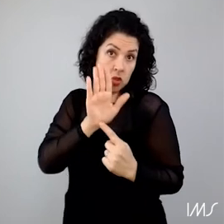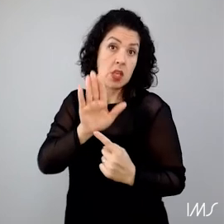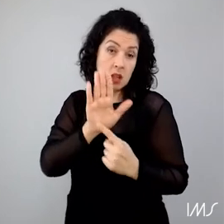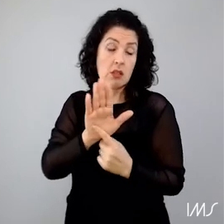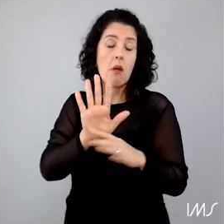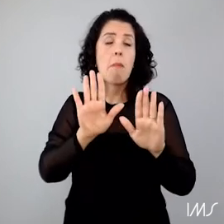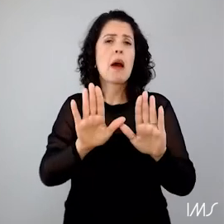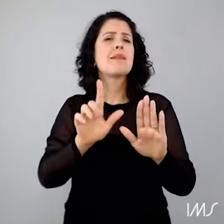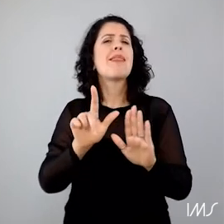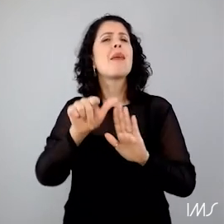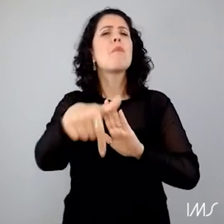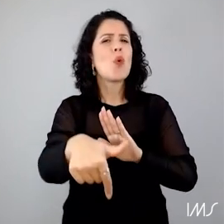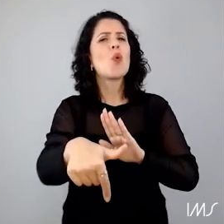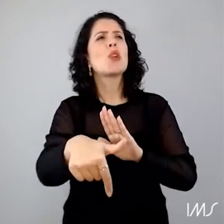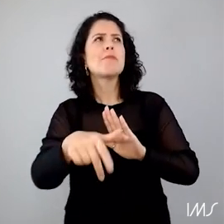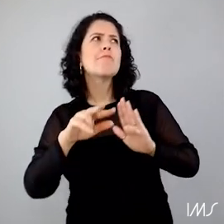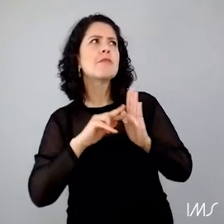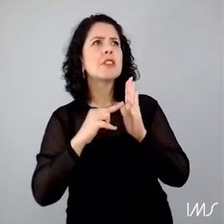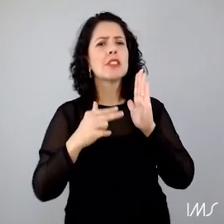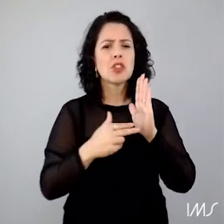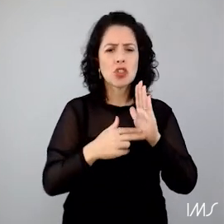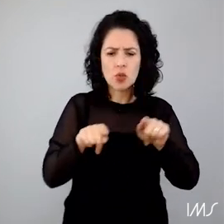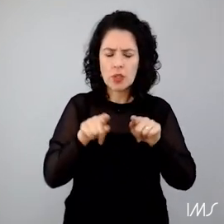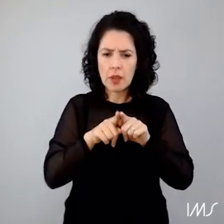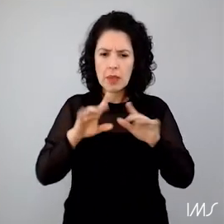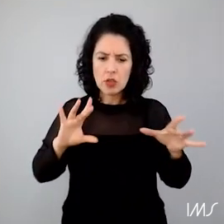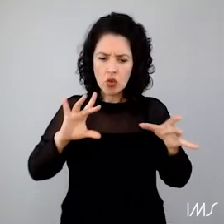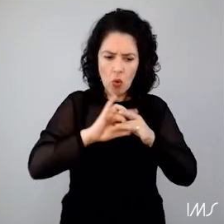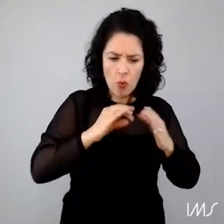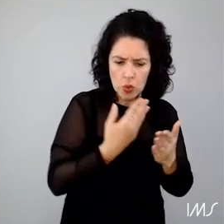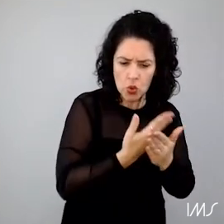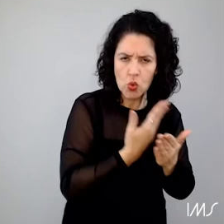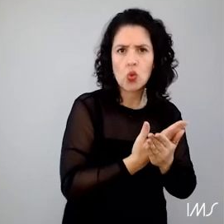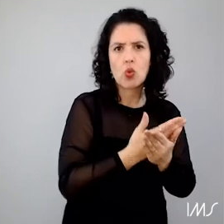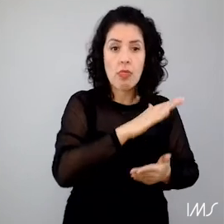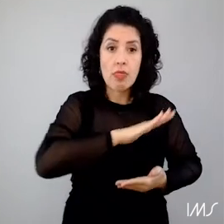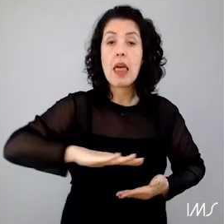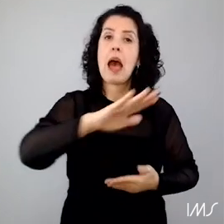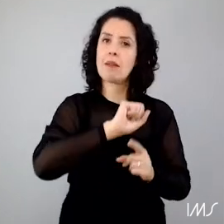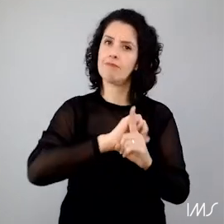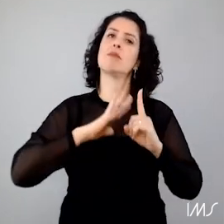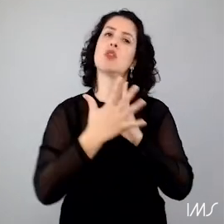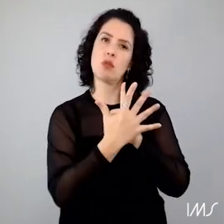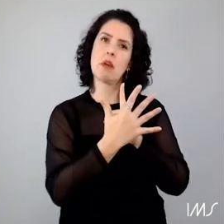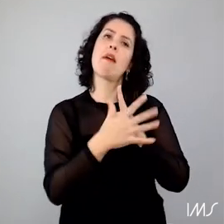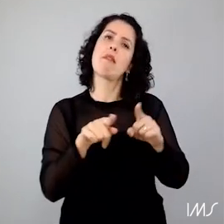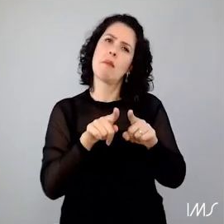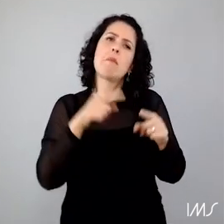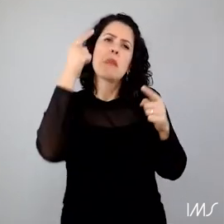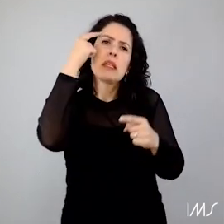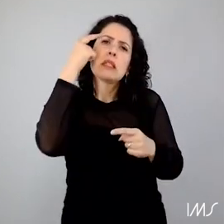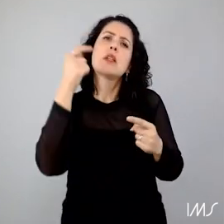área de ciências humanas, num sentido amplo, mas de história também. E foi isso que me